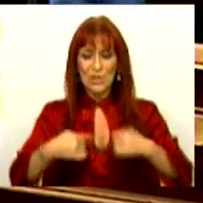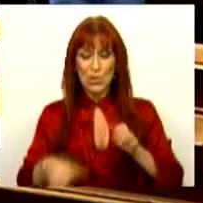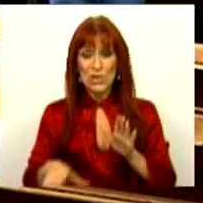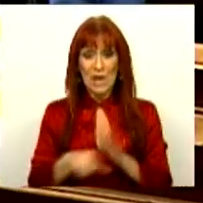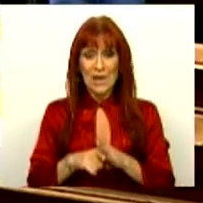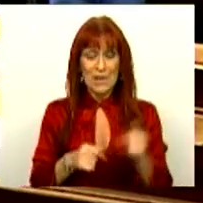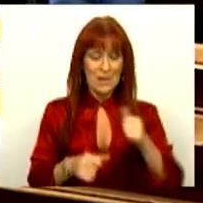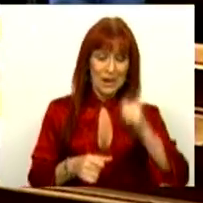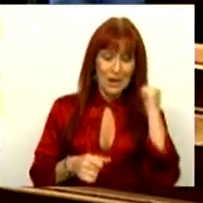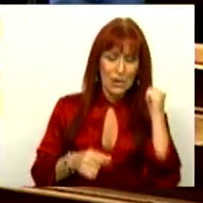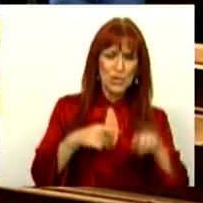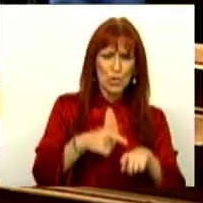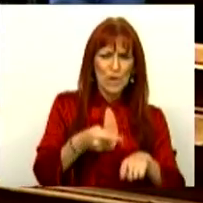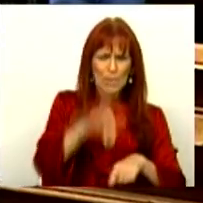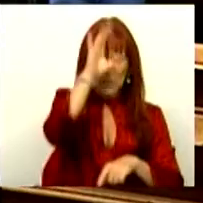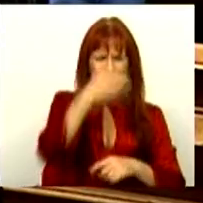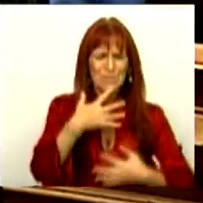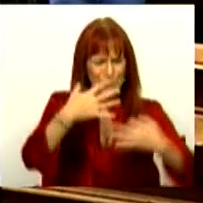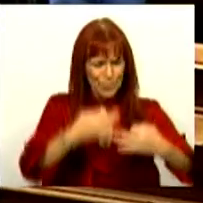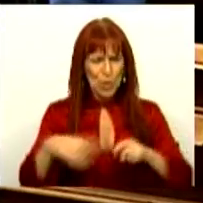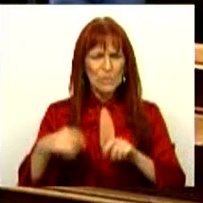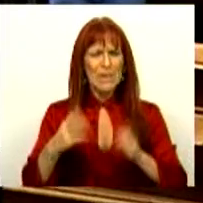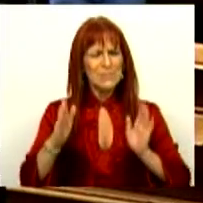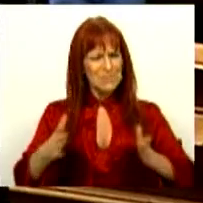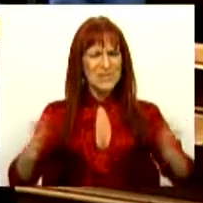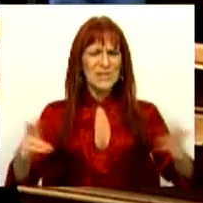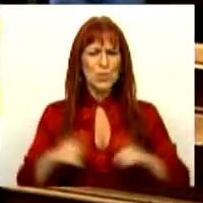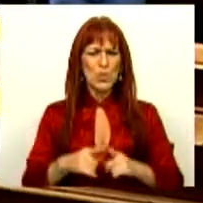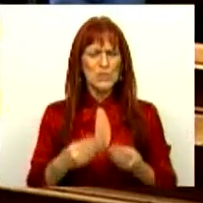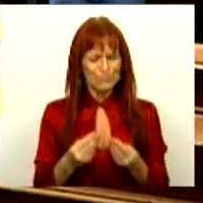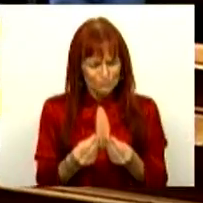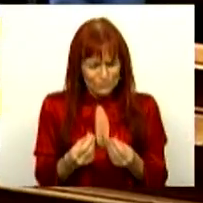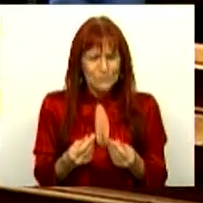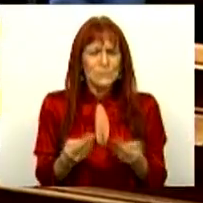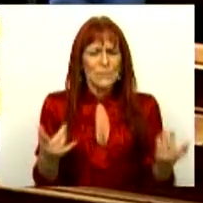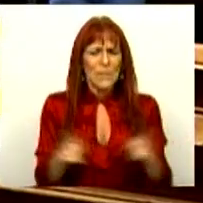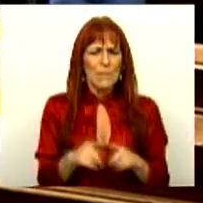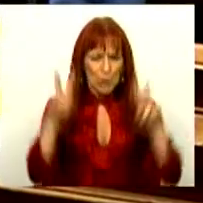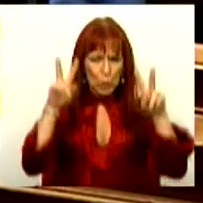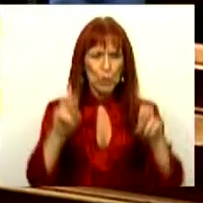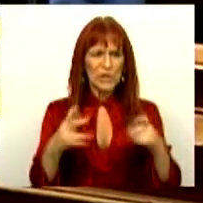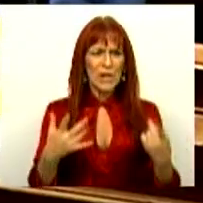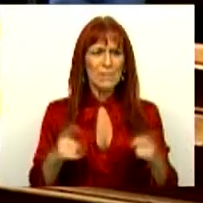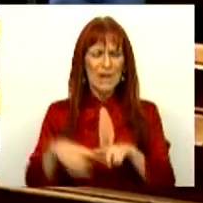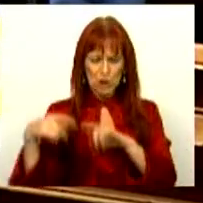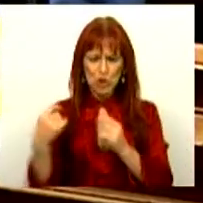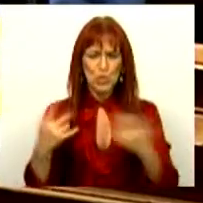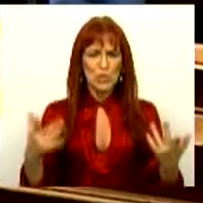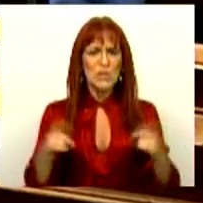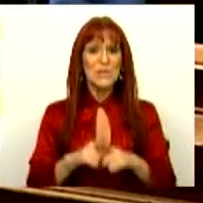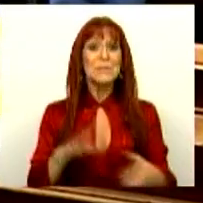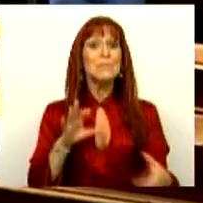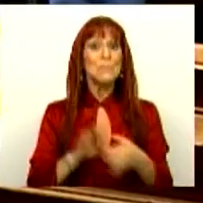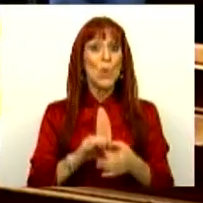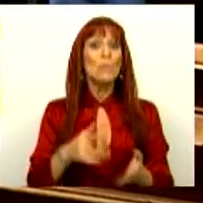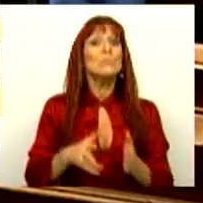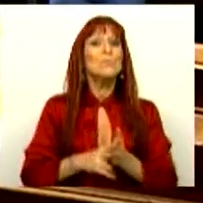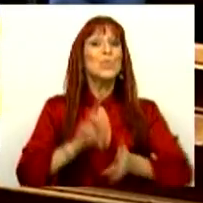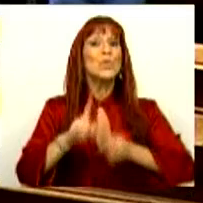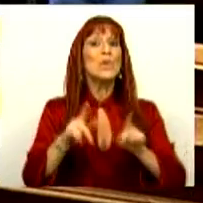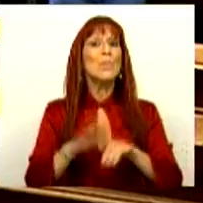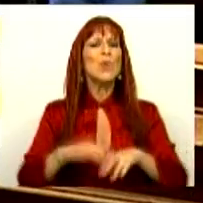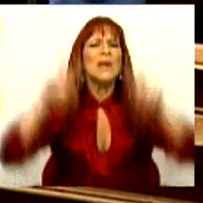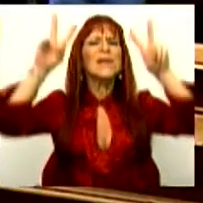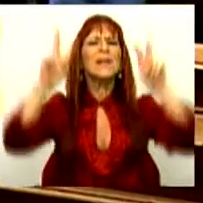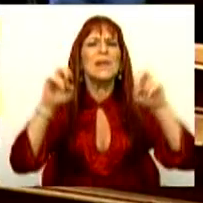legislatura anterior. Portanto, eu acho que com boa fé este debate deve ser um debate substancial sobre o tema que está em discussão e que se prende verdadeiramente sobre